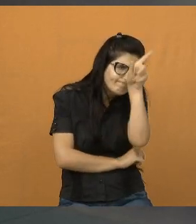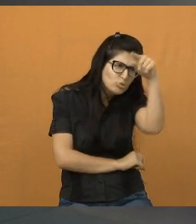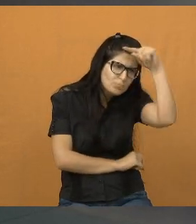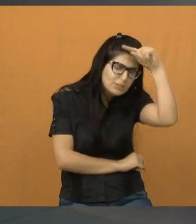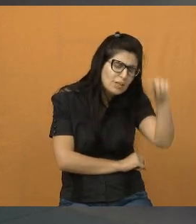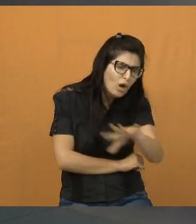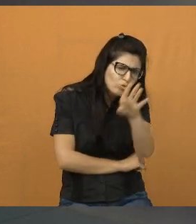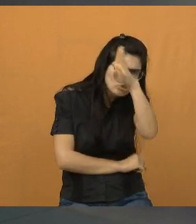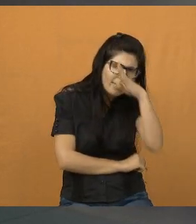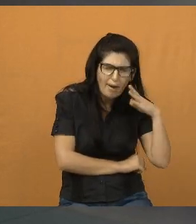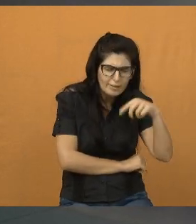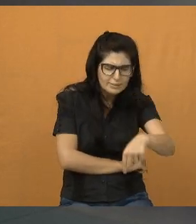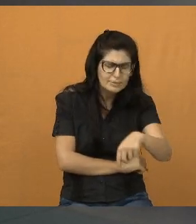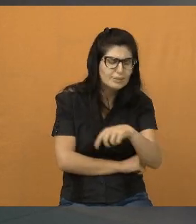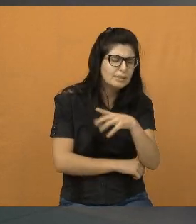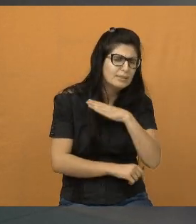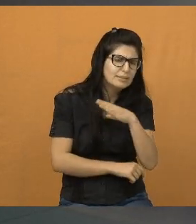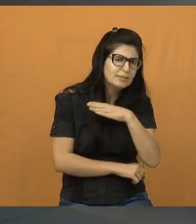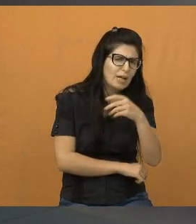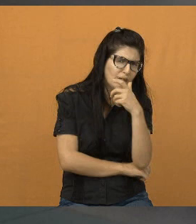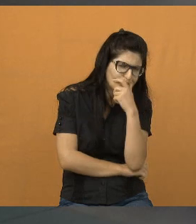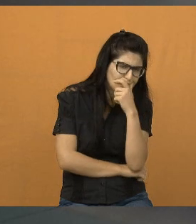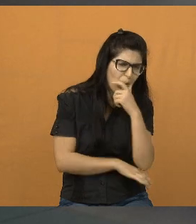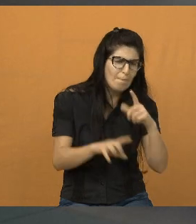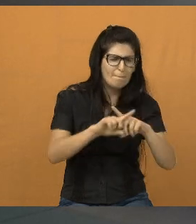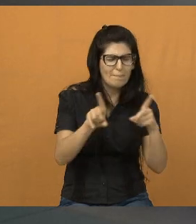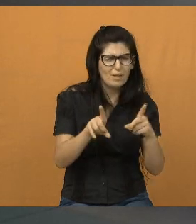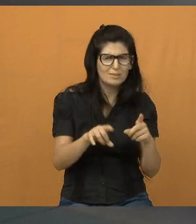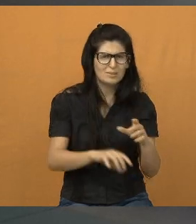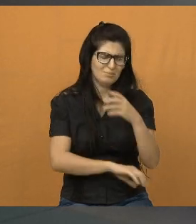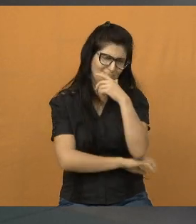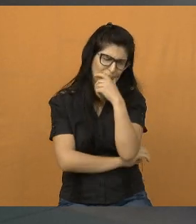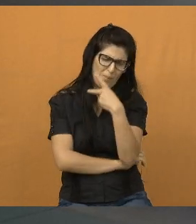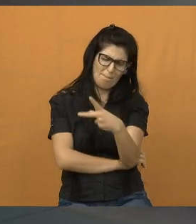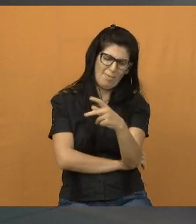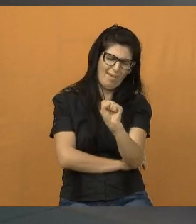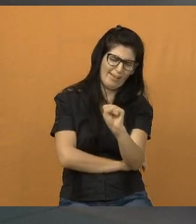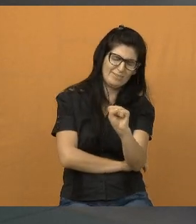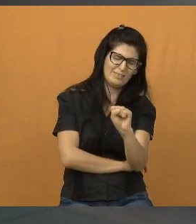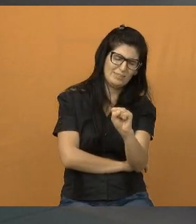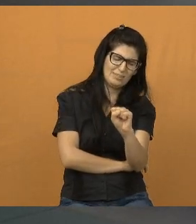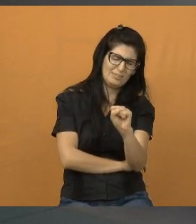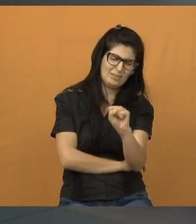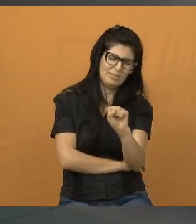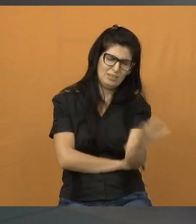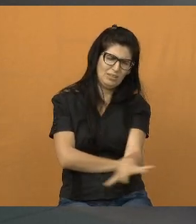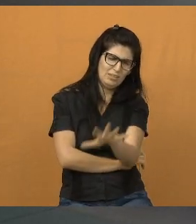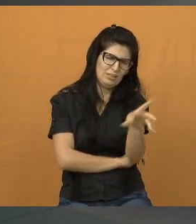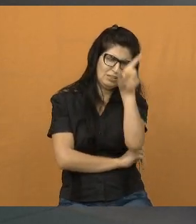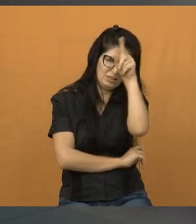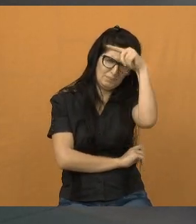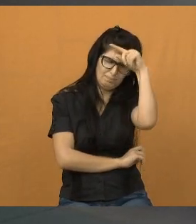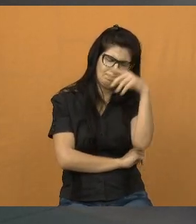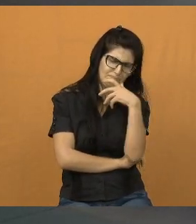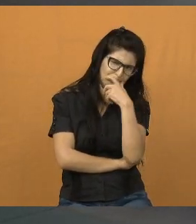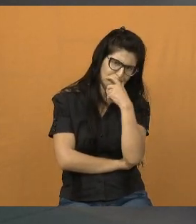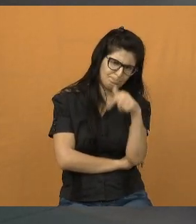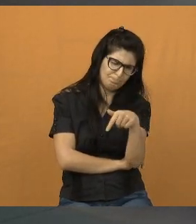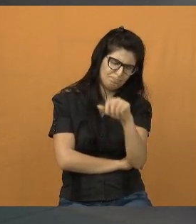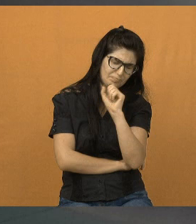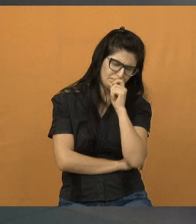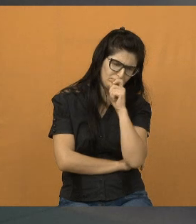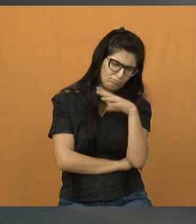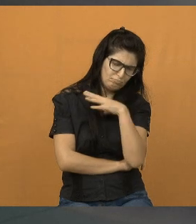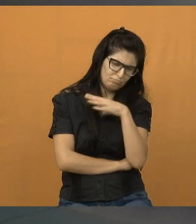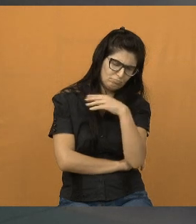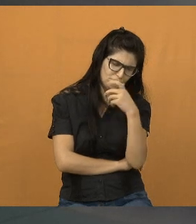lá. Então, mas não, manteve na média o PS da Santa Casa. E aí eu pensei, esse